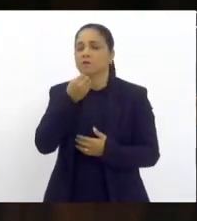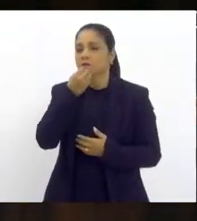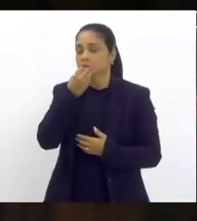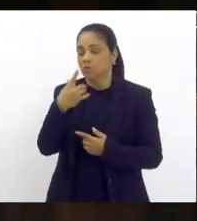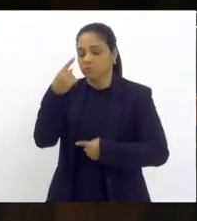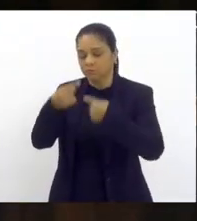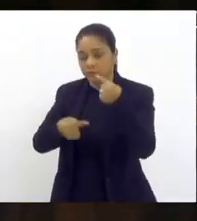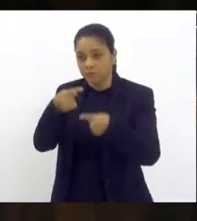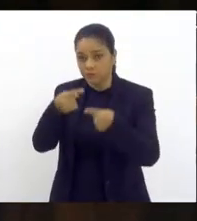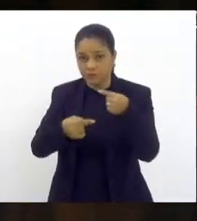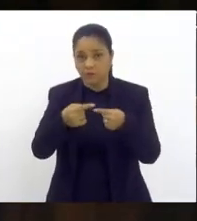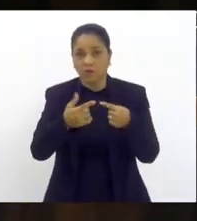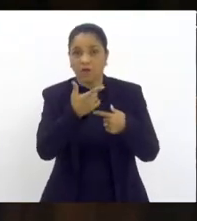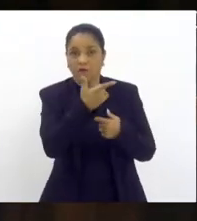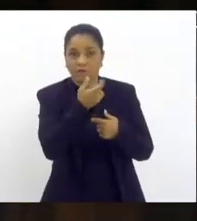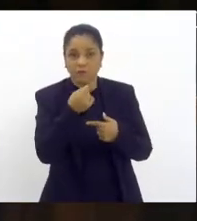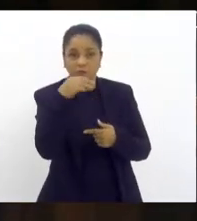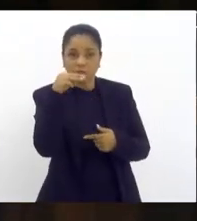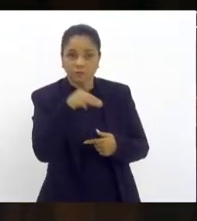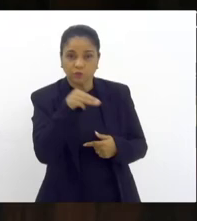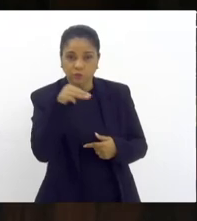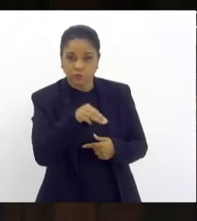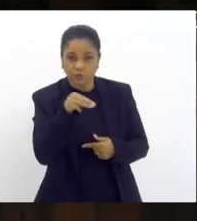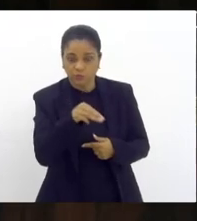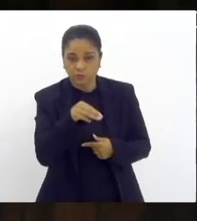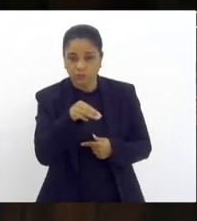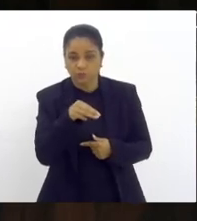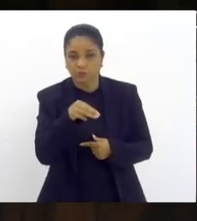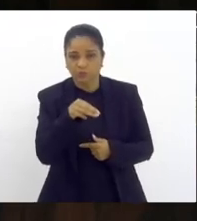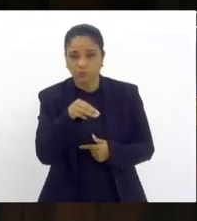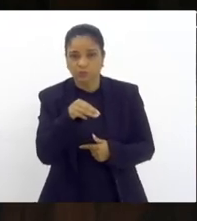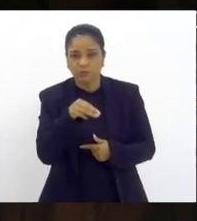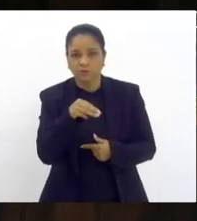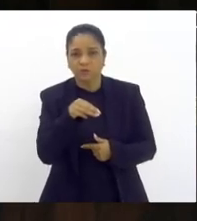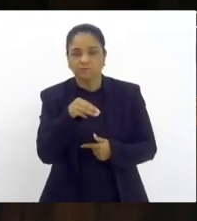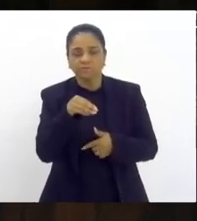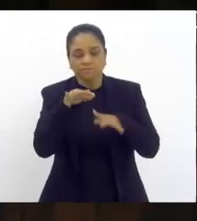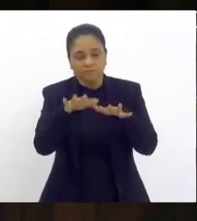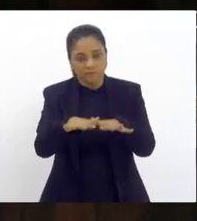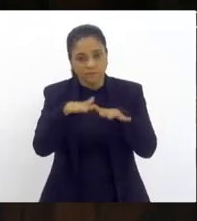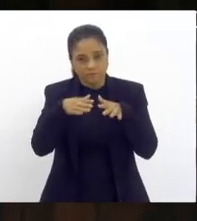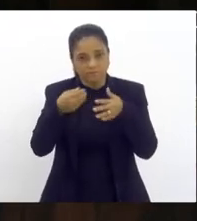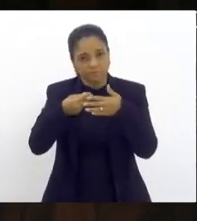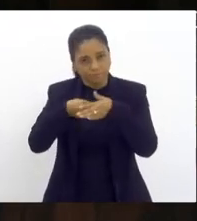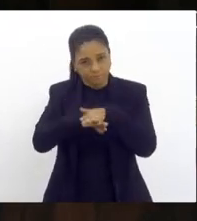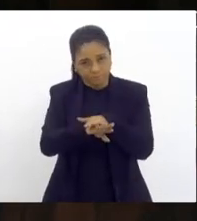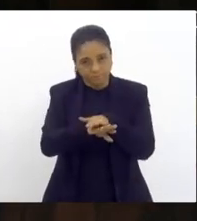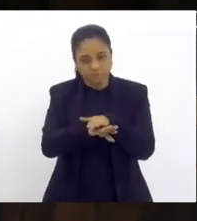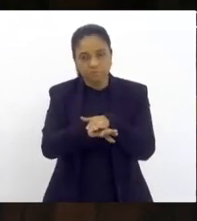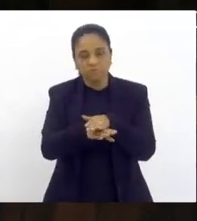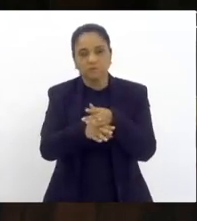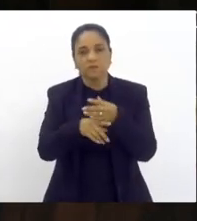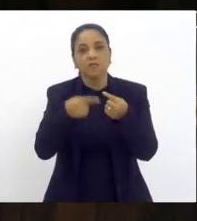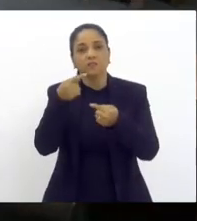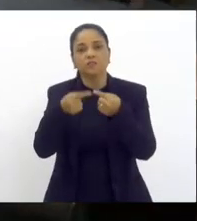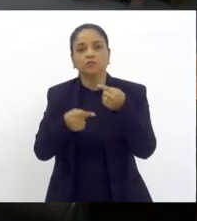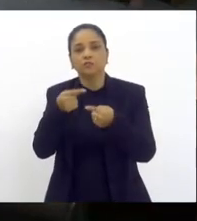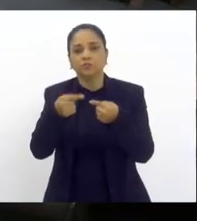ainda 20 minutos, um pouco mais de 20 minutos da sessão ordinária. Ainda em